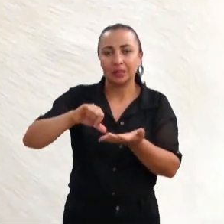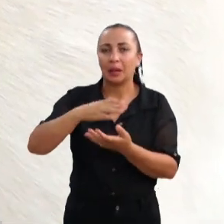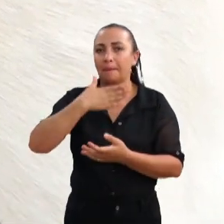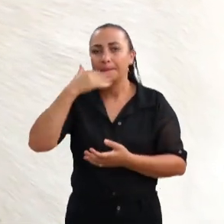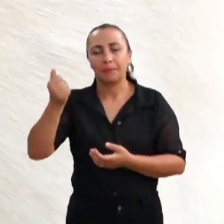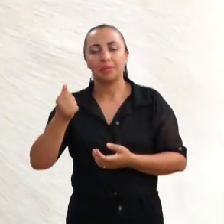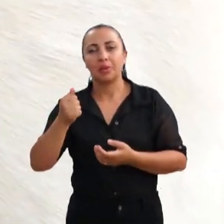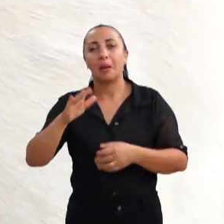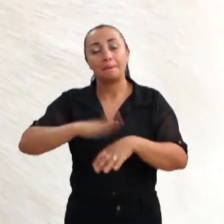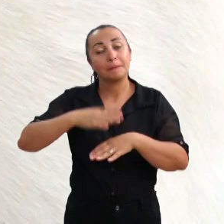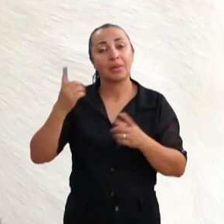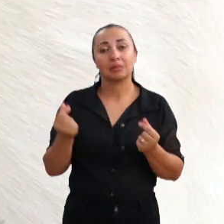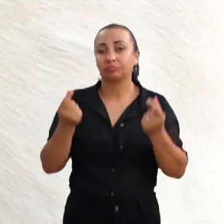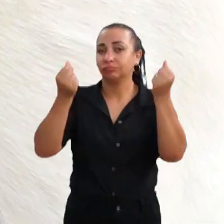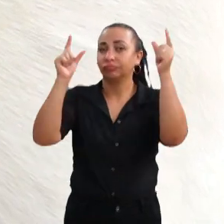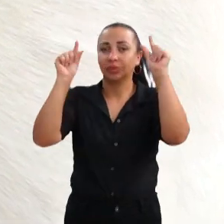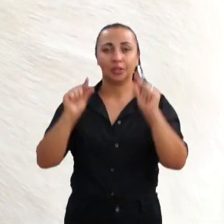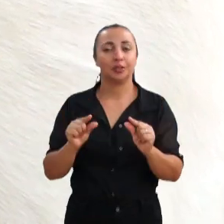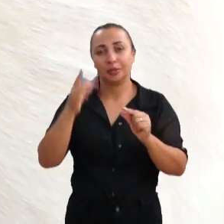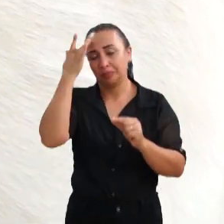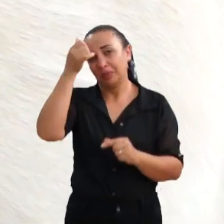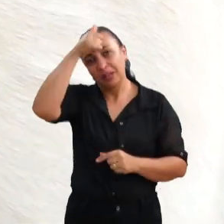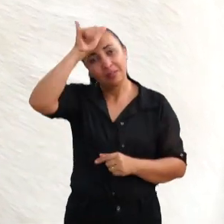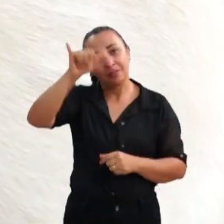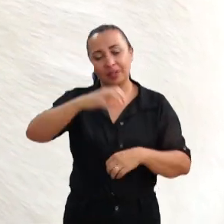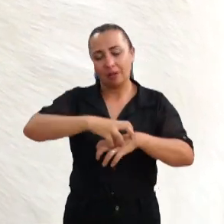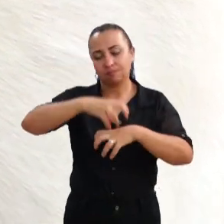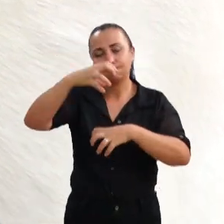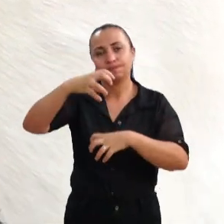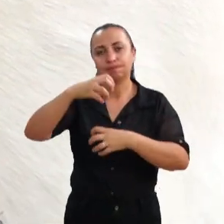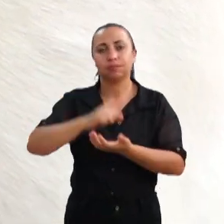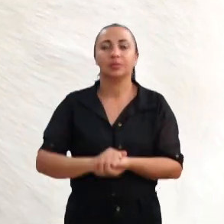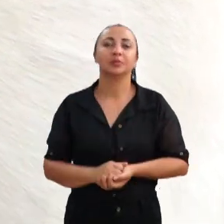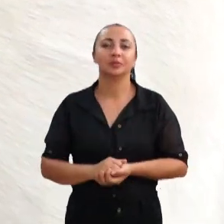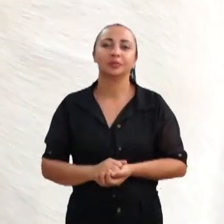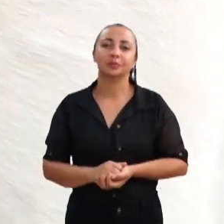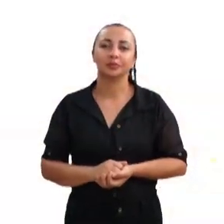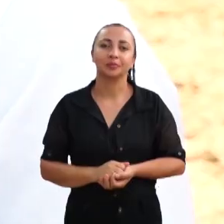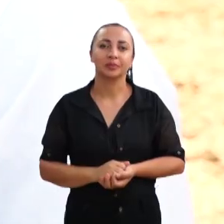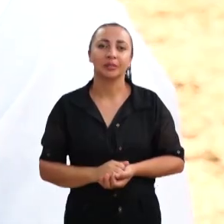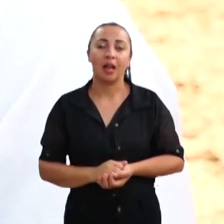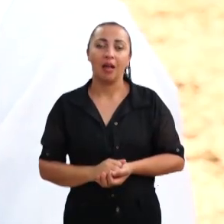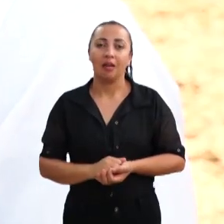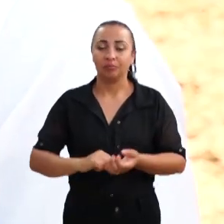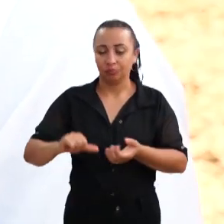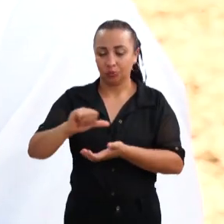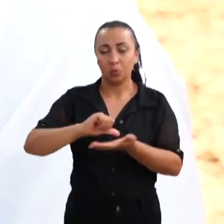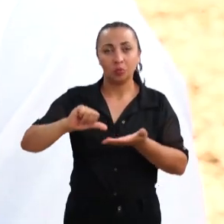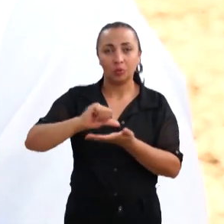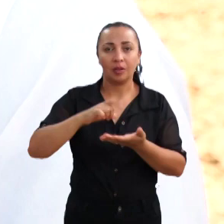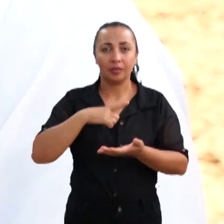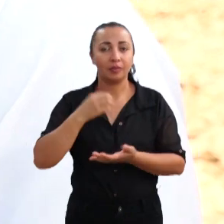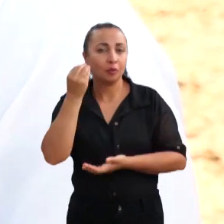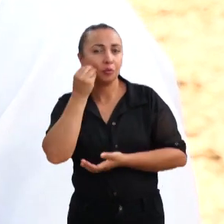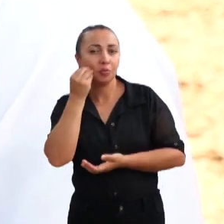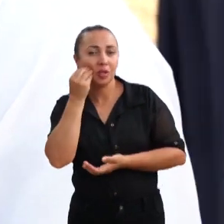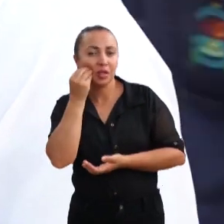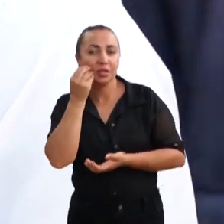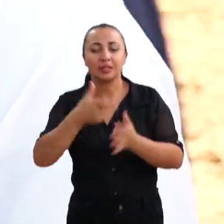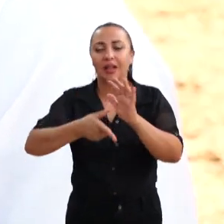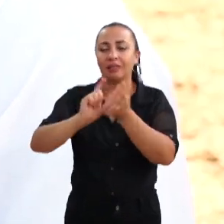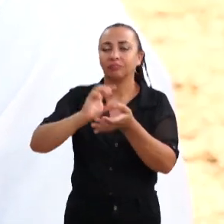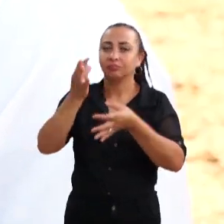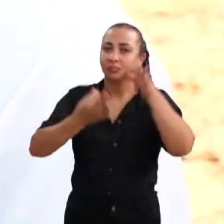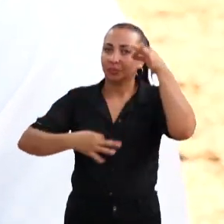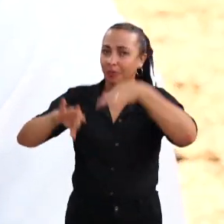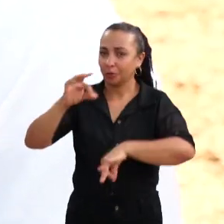bem mais eficiente e mais barato para evitar essas infecções no rebanho. A substância, na verdade, ela teve um teste